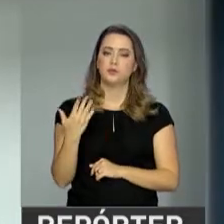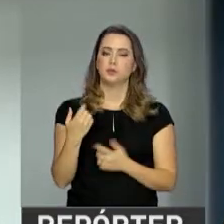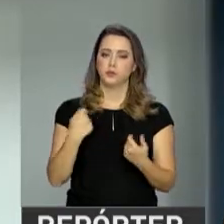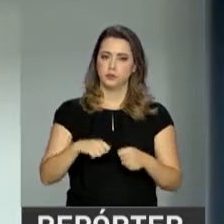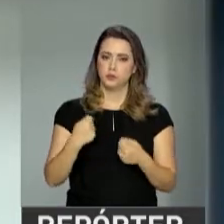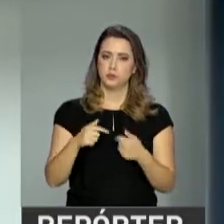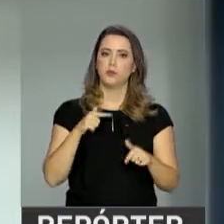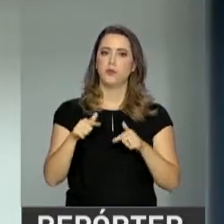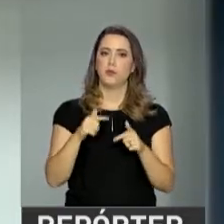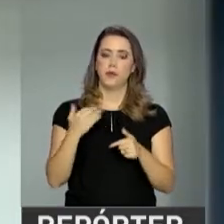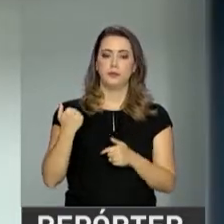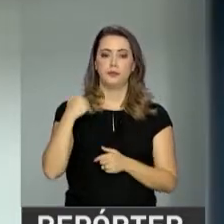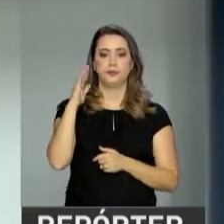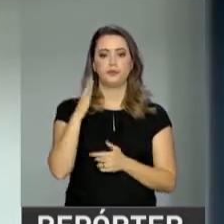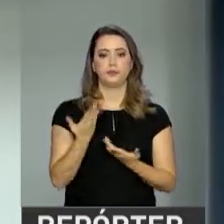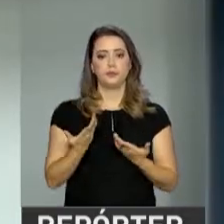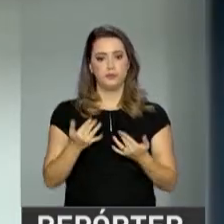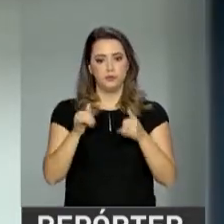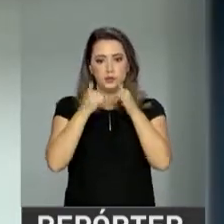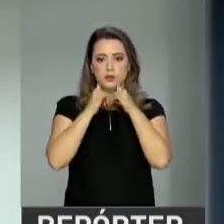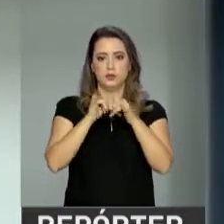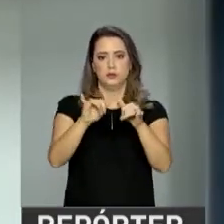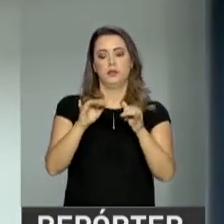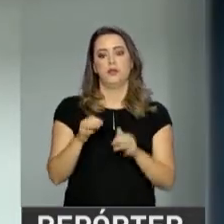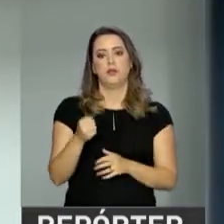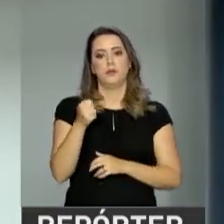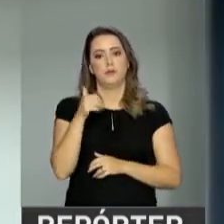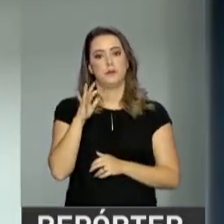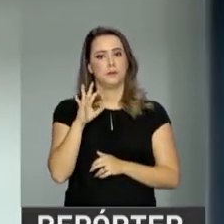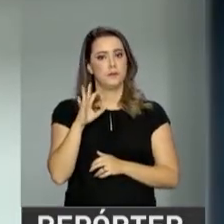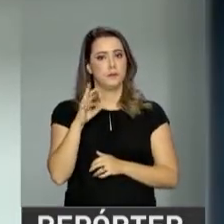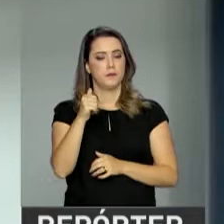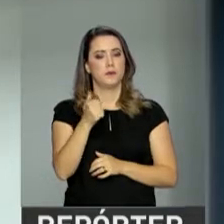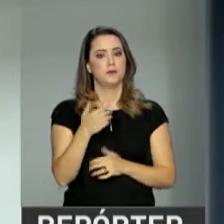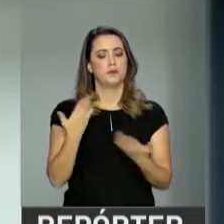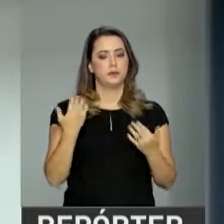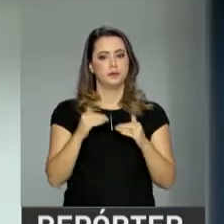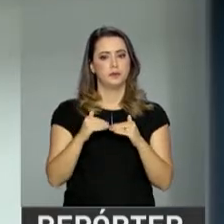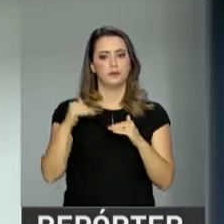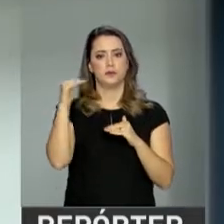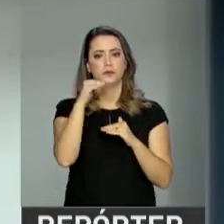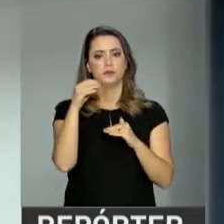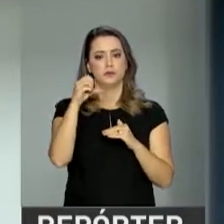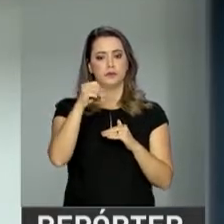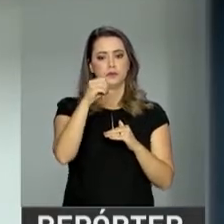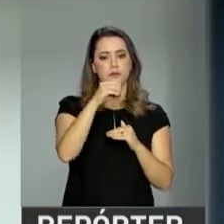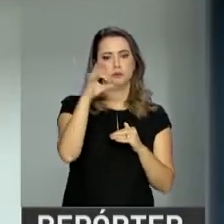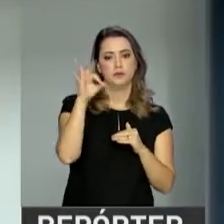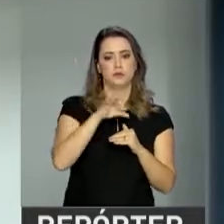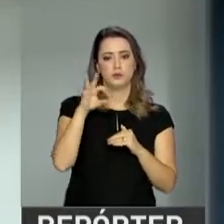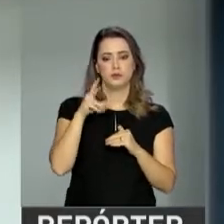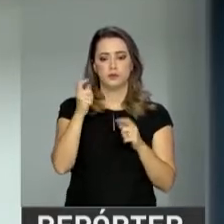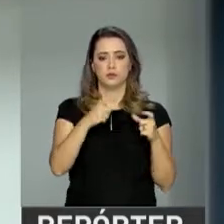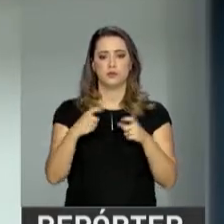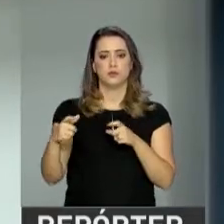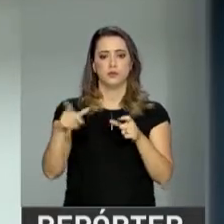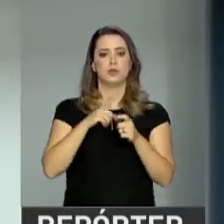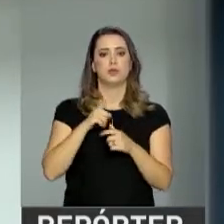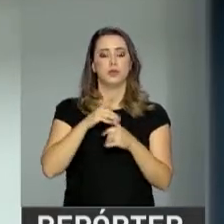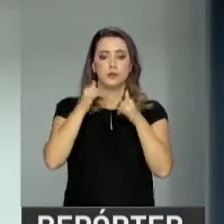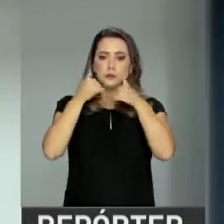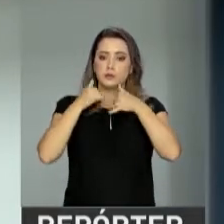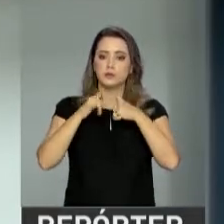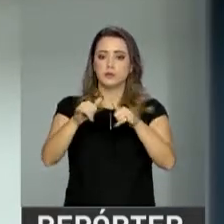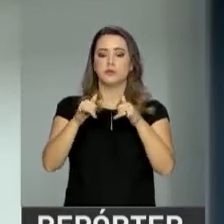o que fazer. Em relação à energia elétrica, é quase totalidade já. A maior parte, acima de 99% em todas as grandes regiões, tem energia